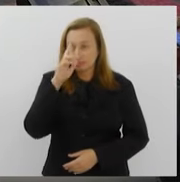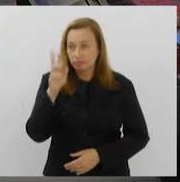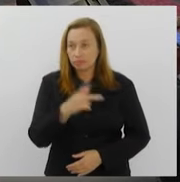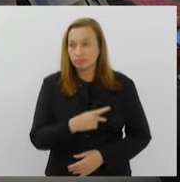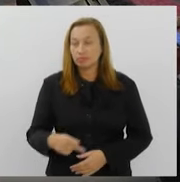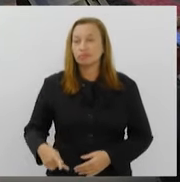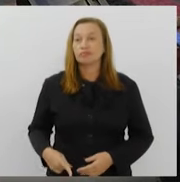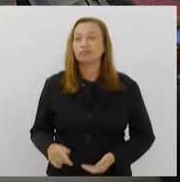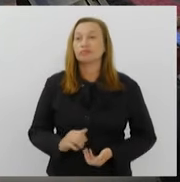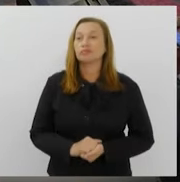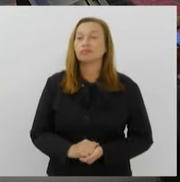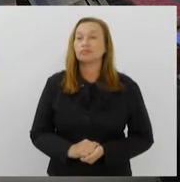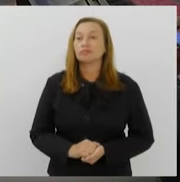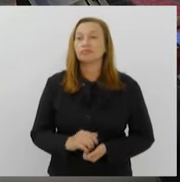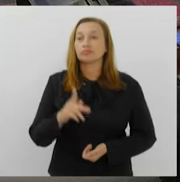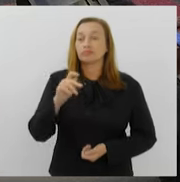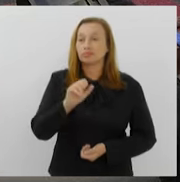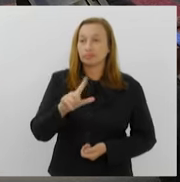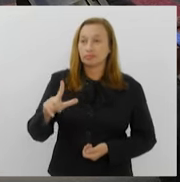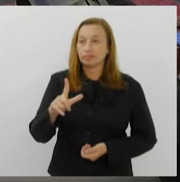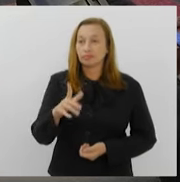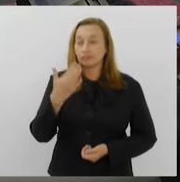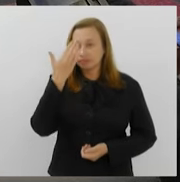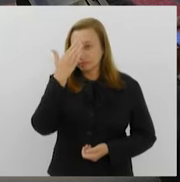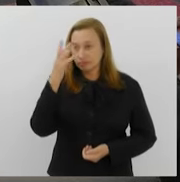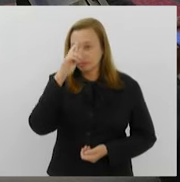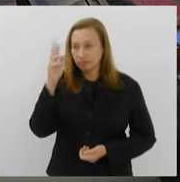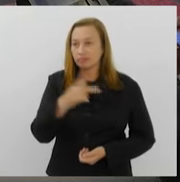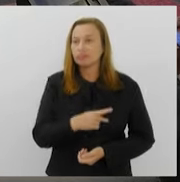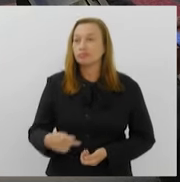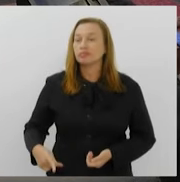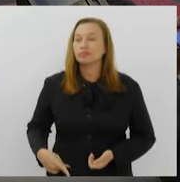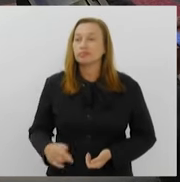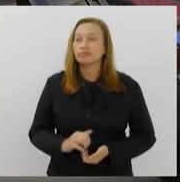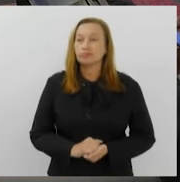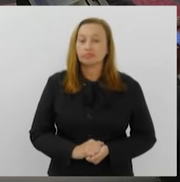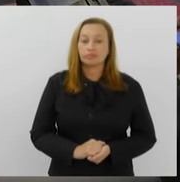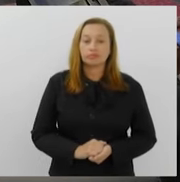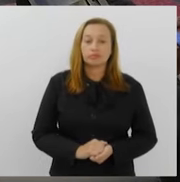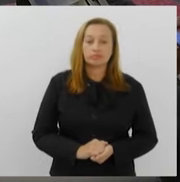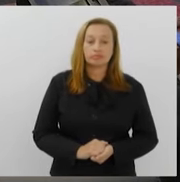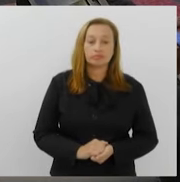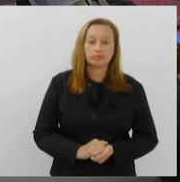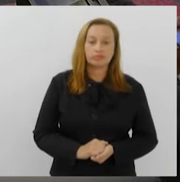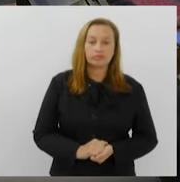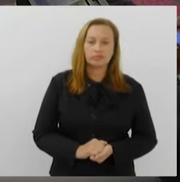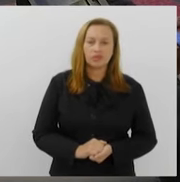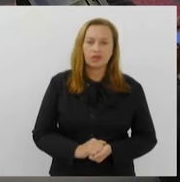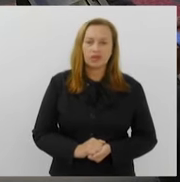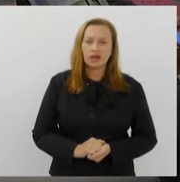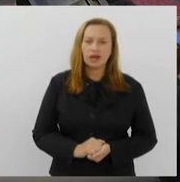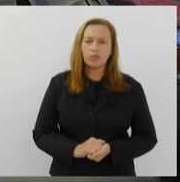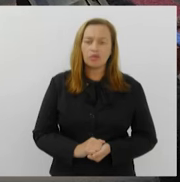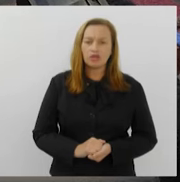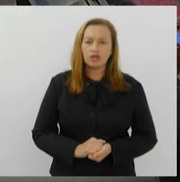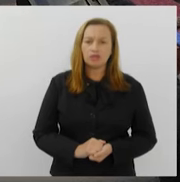voto, deputado Felipe Albel. Obrigado, presidente. Presidente, estamos aqui com o